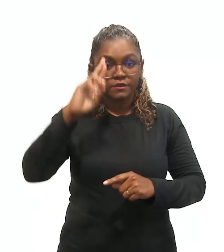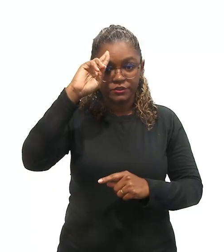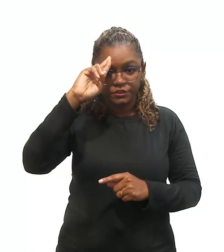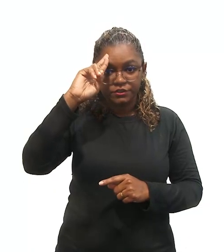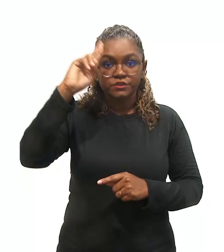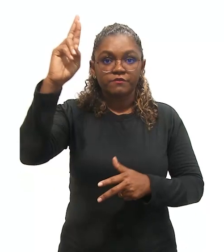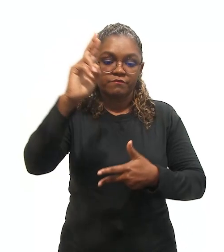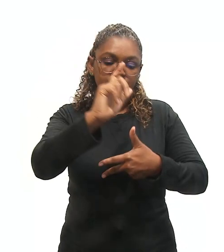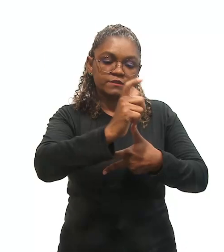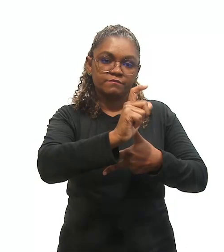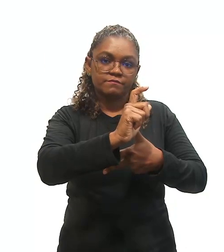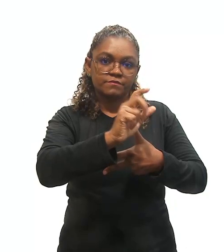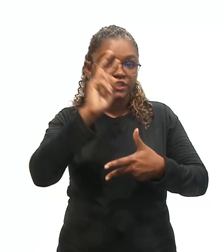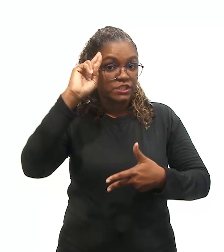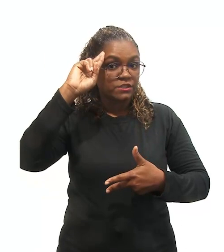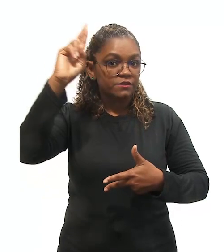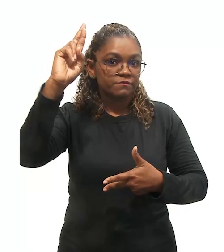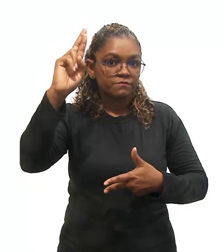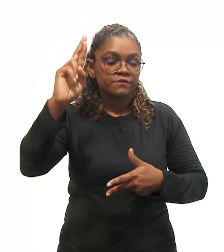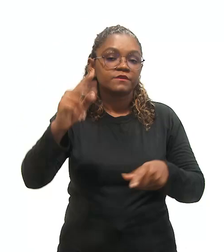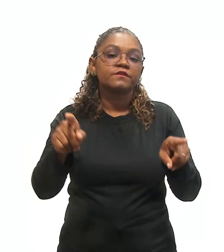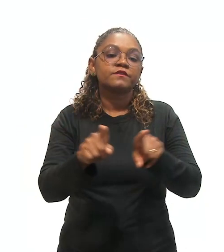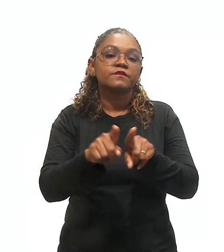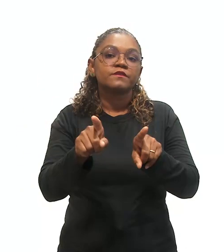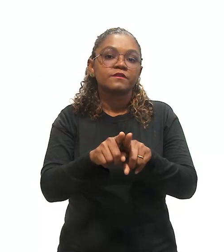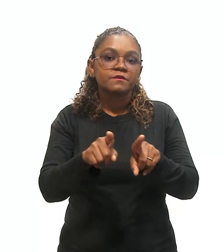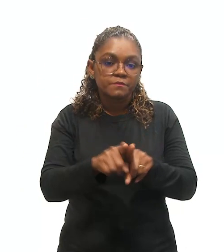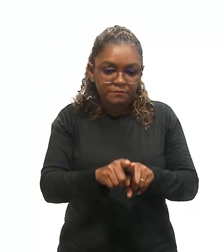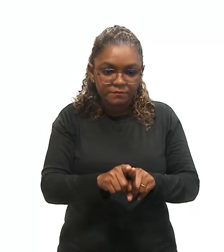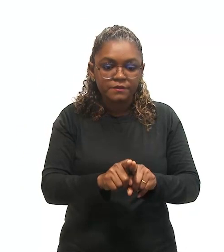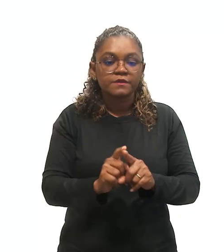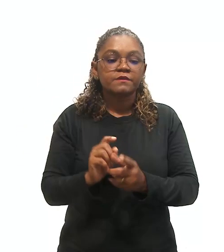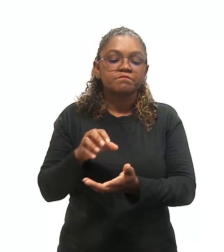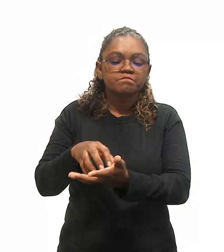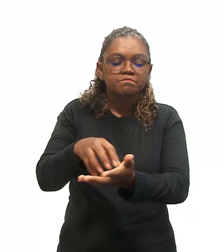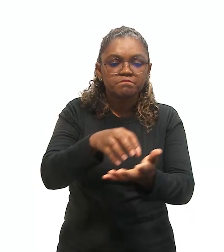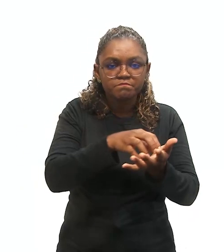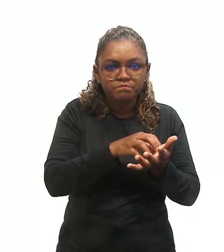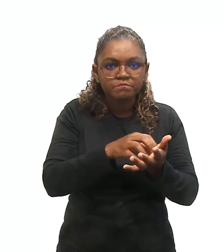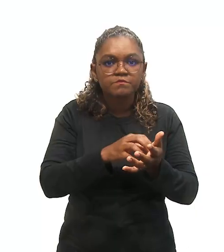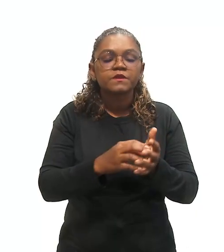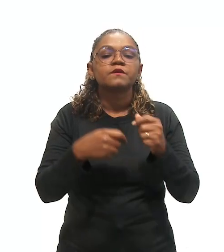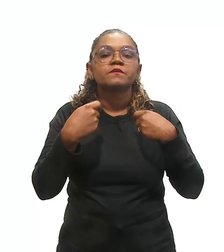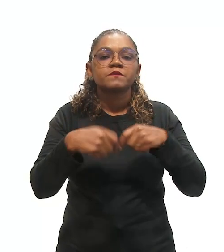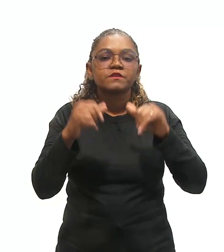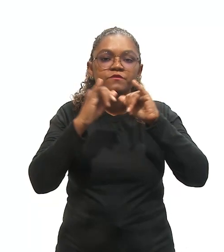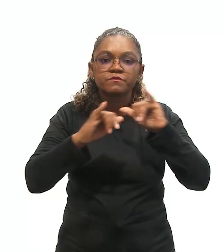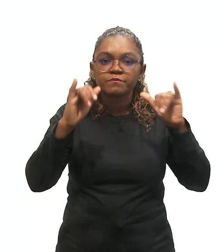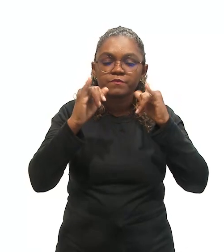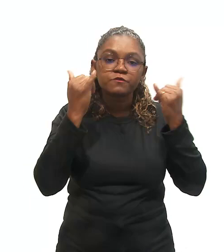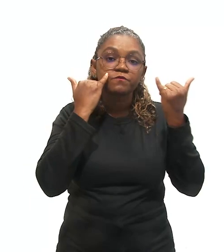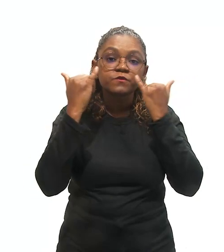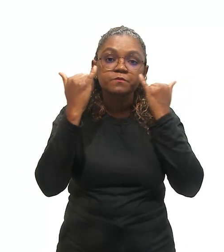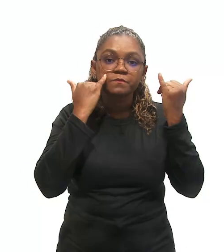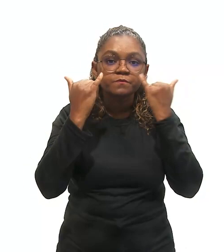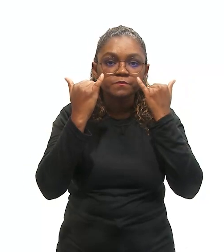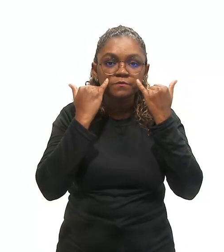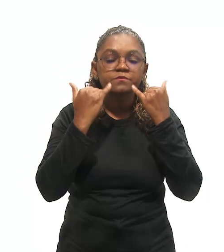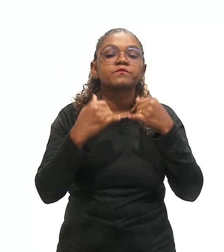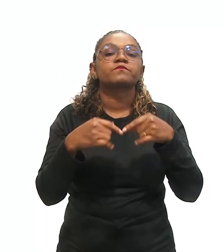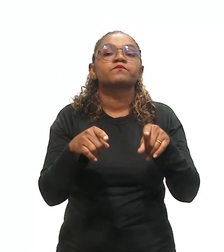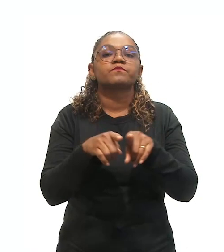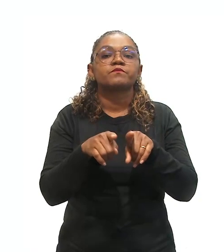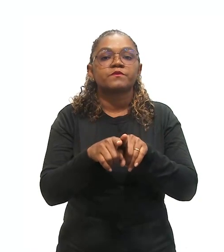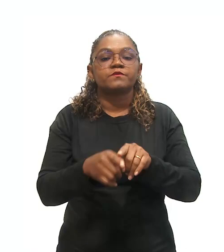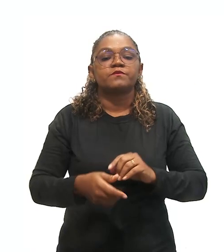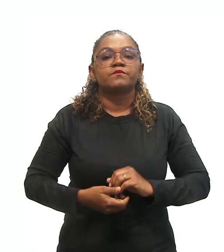chefe do Poder Executivo, e suas seções e as suas unidades prestam a informação e ela é